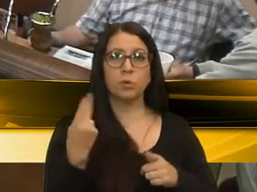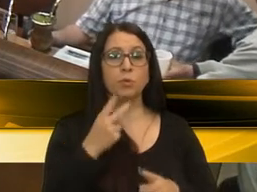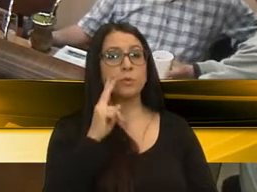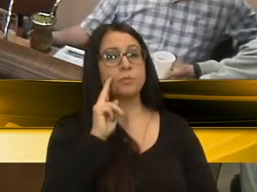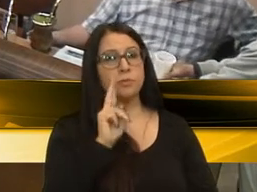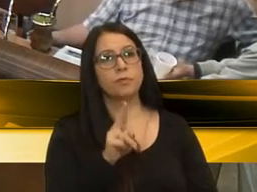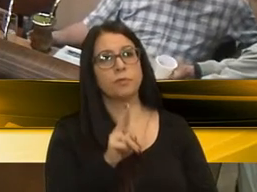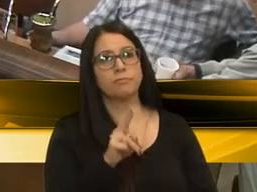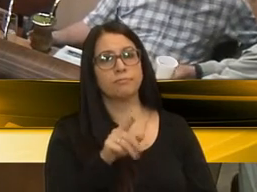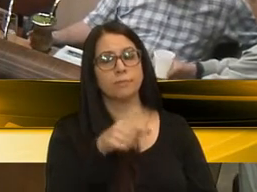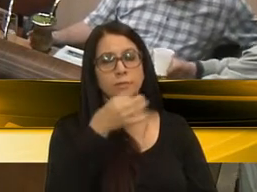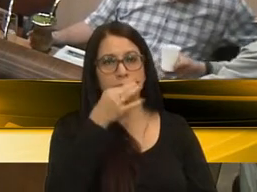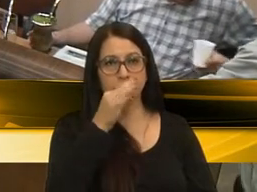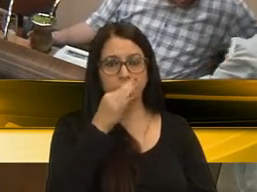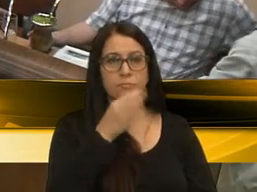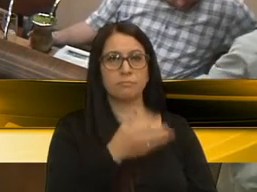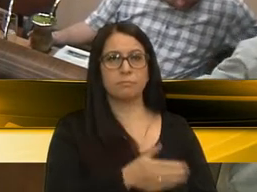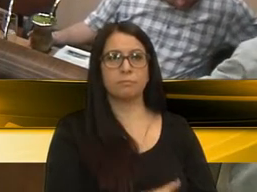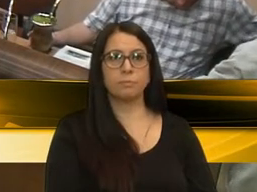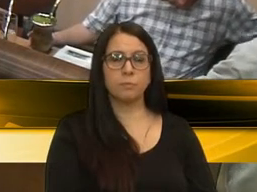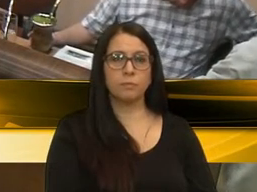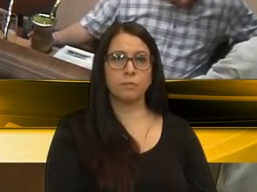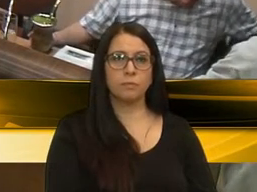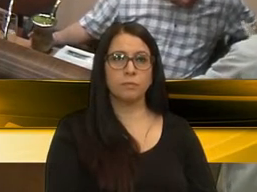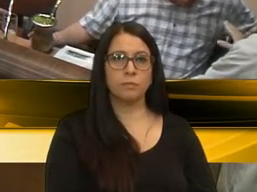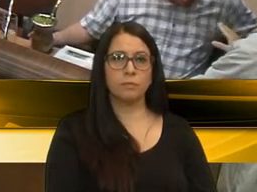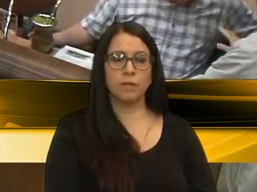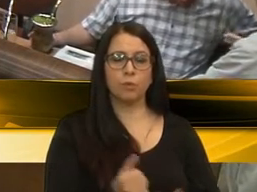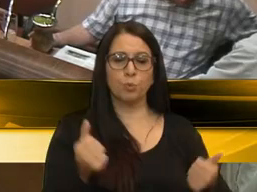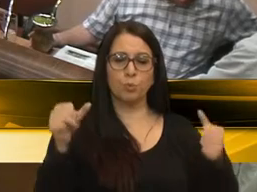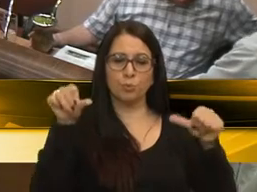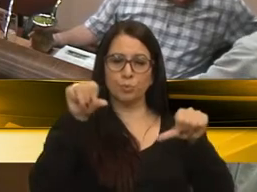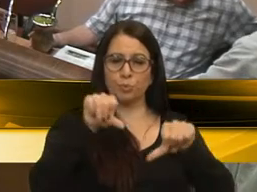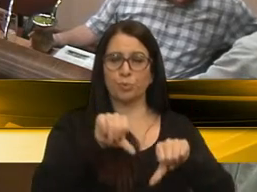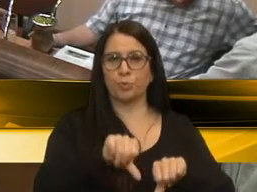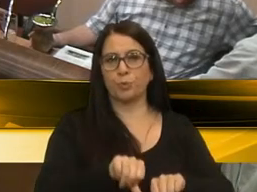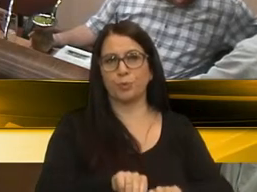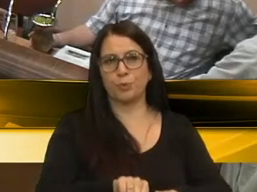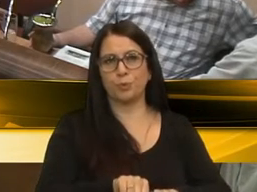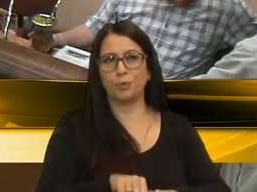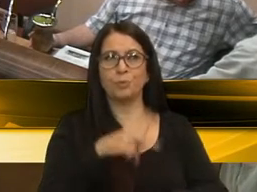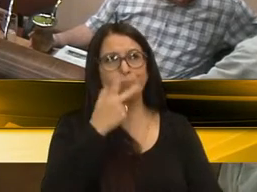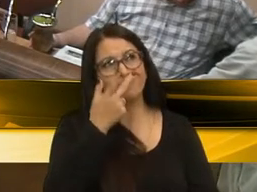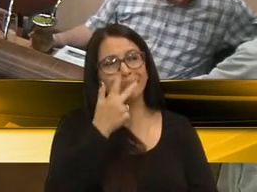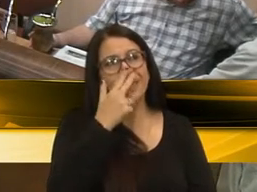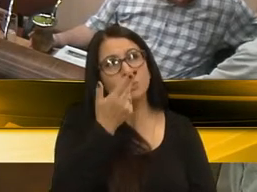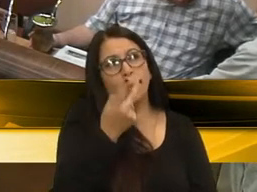vendo em Caxias do Sul é um desmonte intencional da PAI